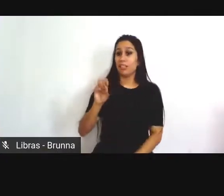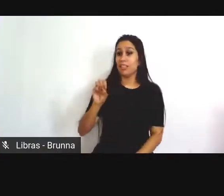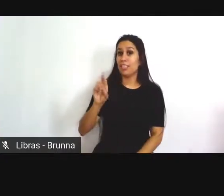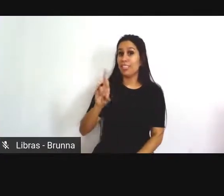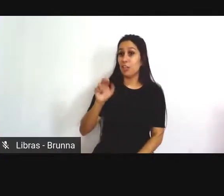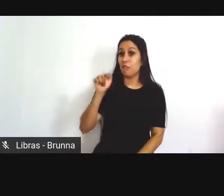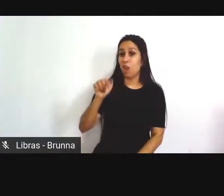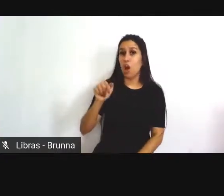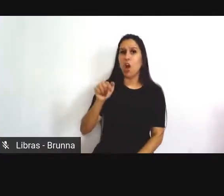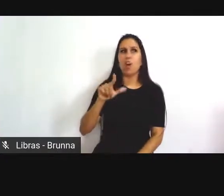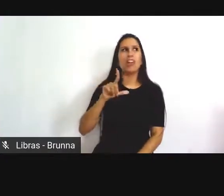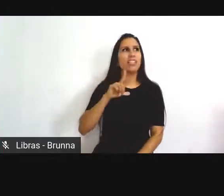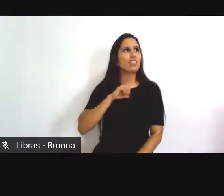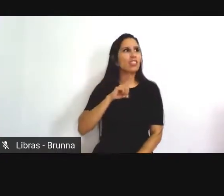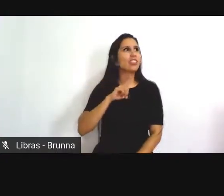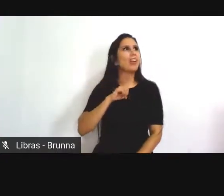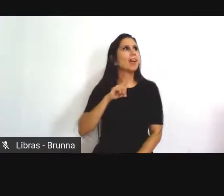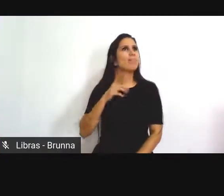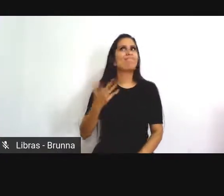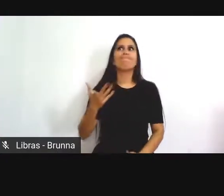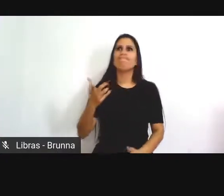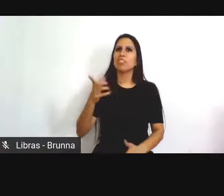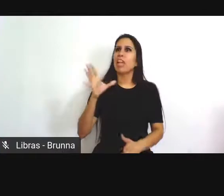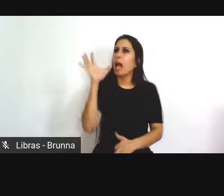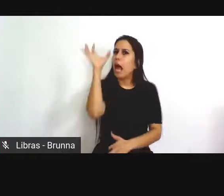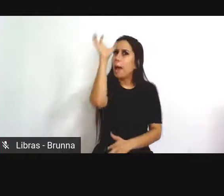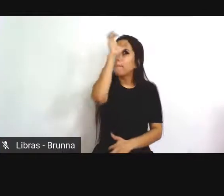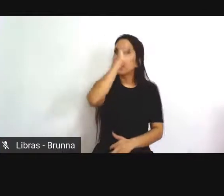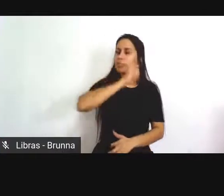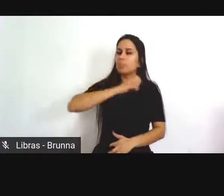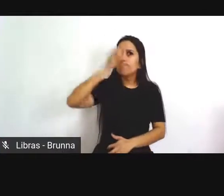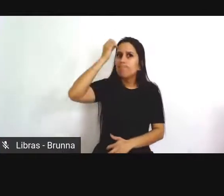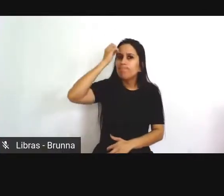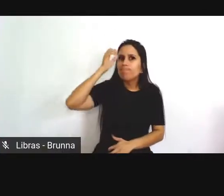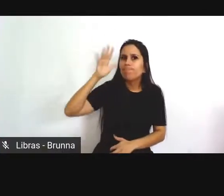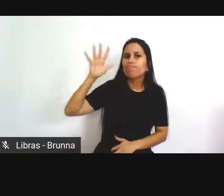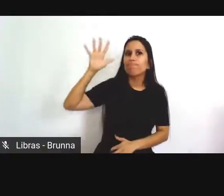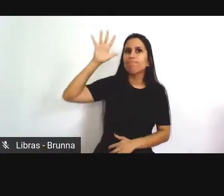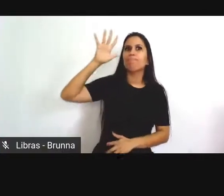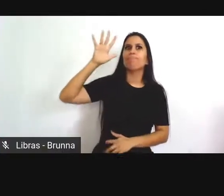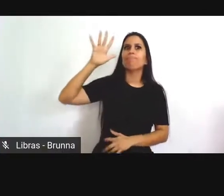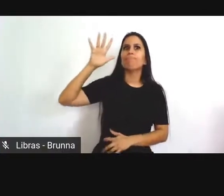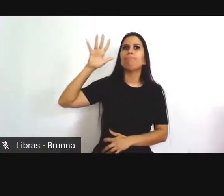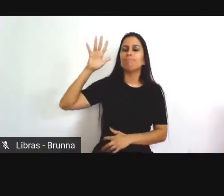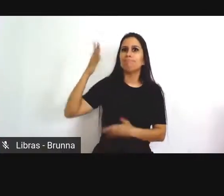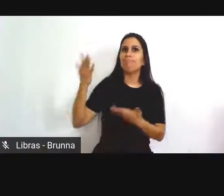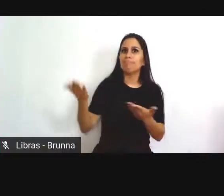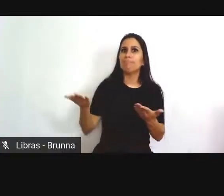mestrado, efetivamente, te dá um conteúdo de mestrado, e, ao mesmo tempo, um conteúdo de mestrado